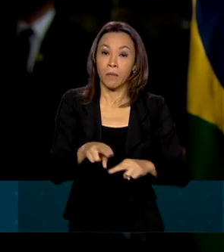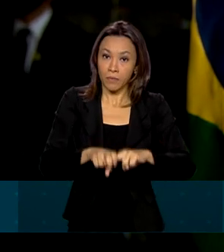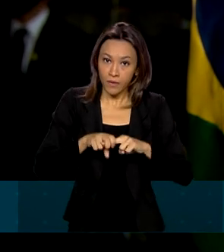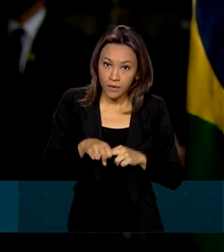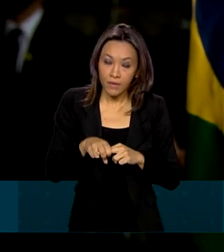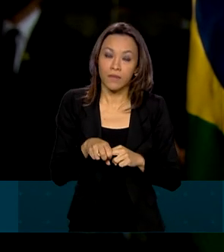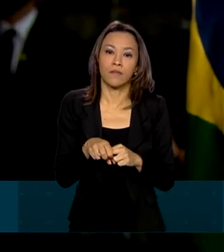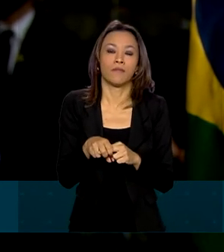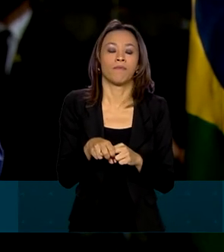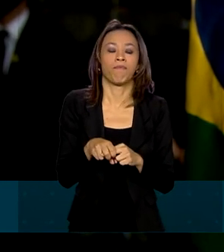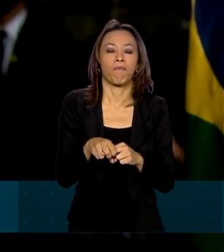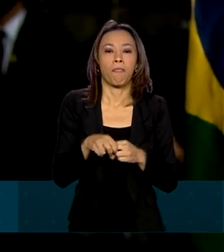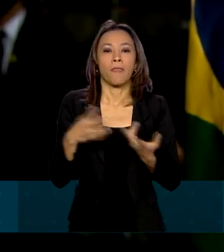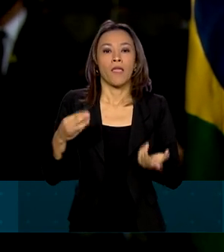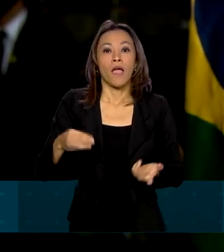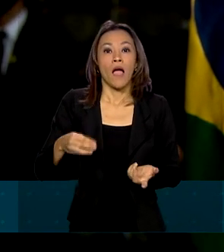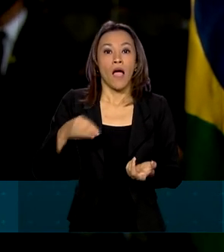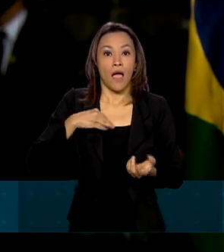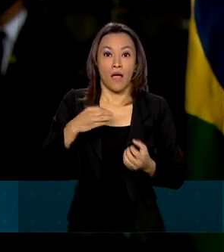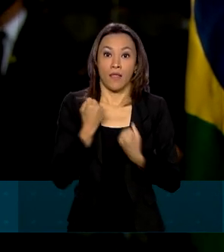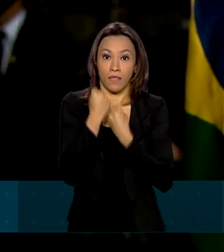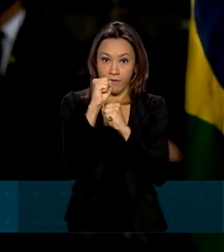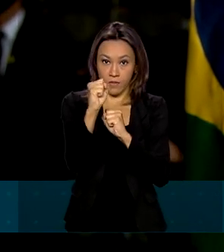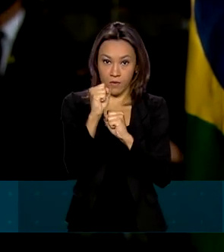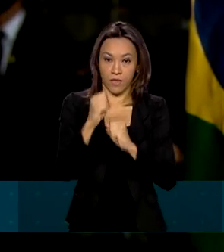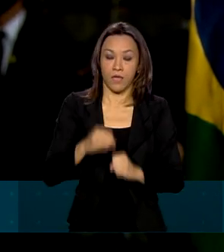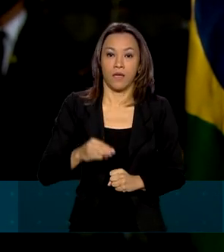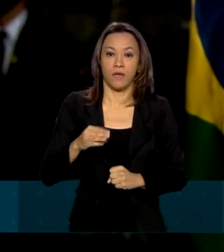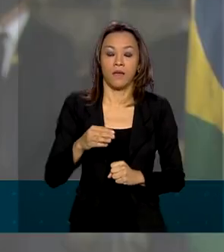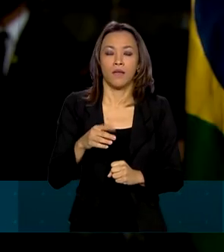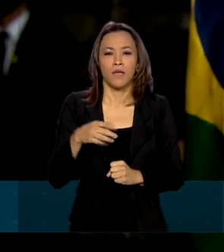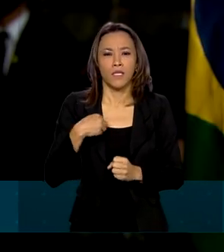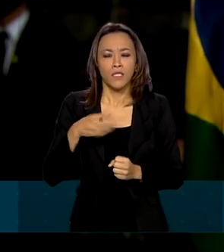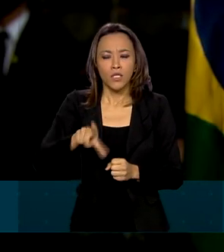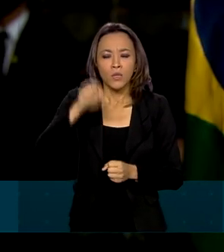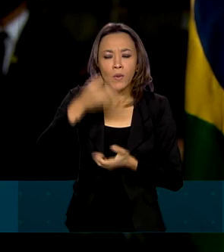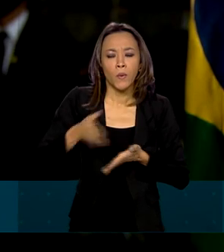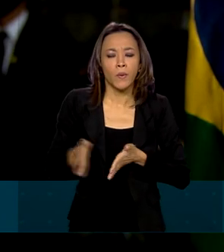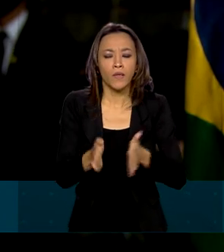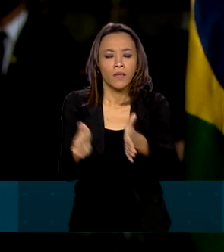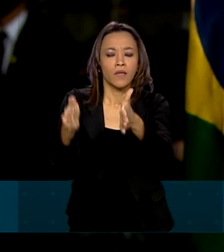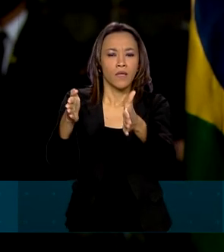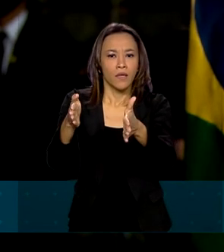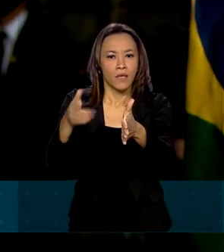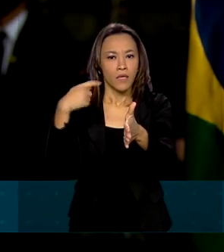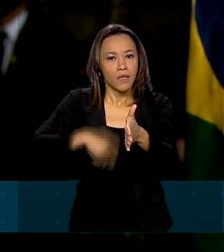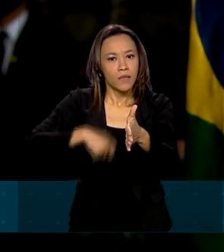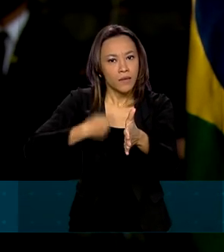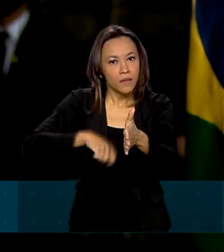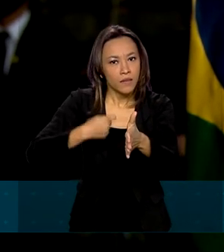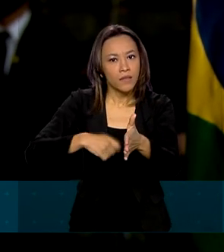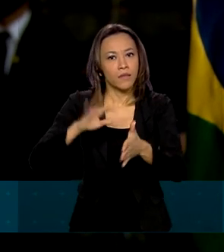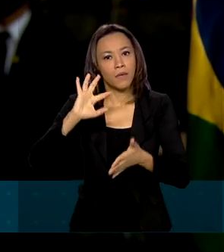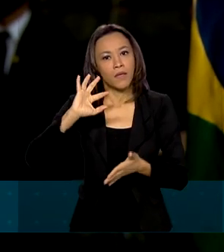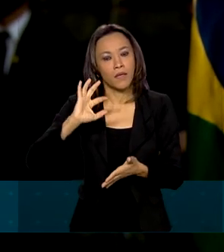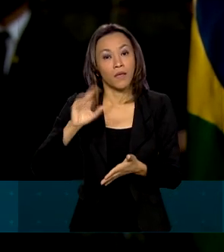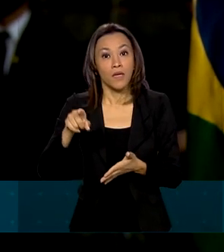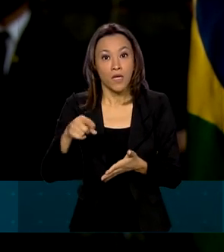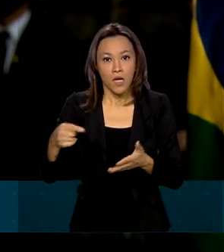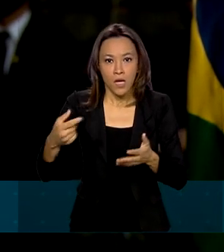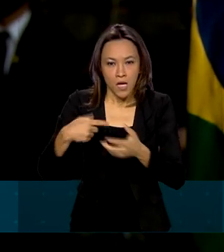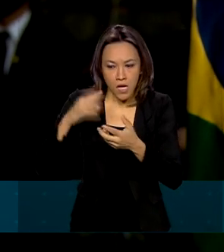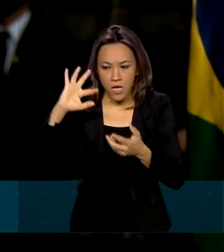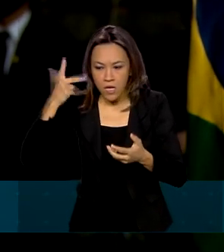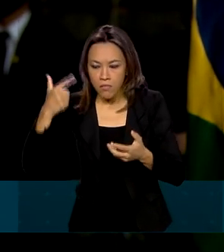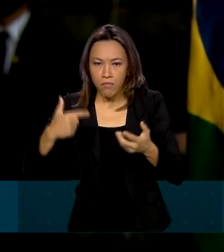essa razão a Defensoria Pública ela escolheu um caminho que ela tem que Primar pela resolução extrajudicial de